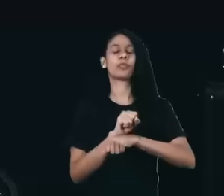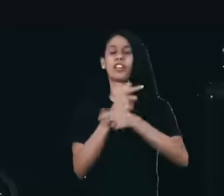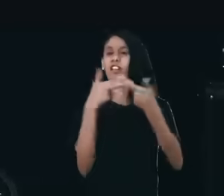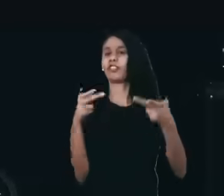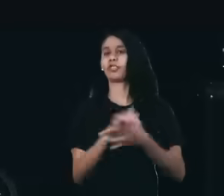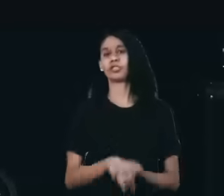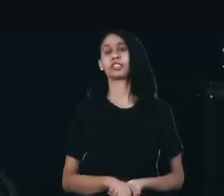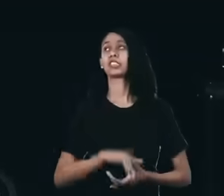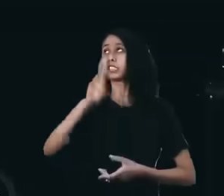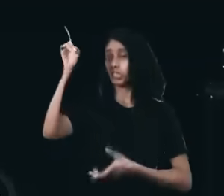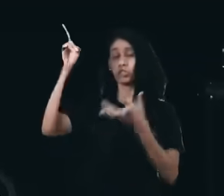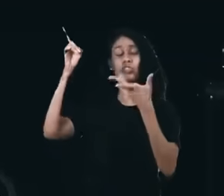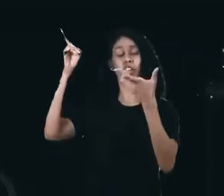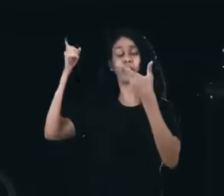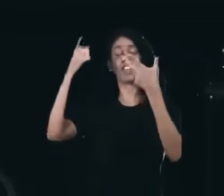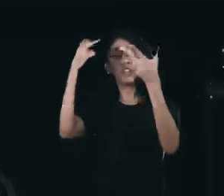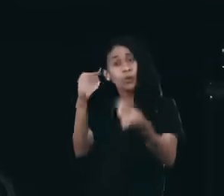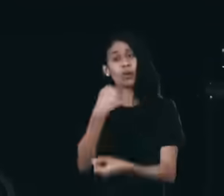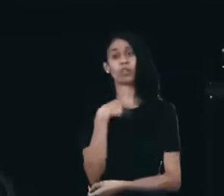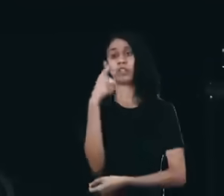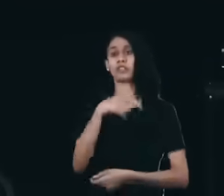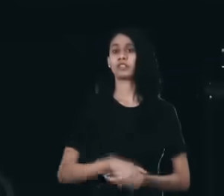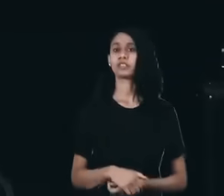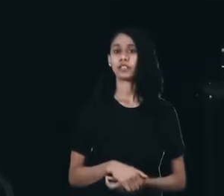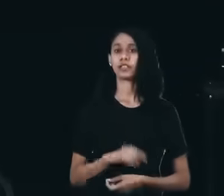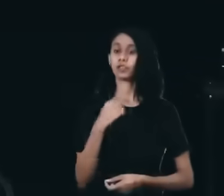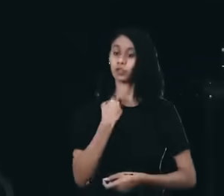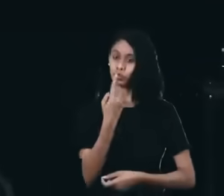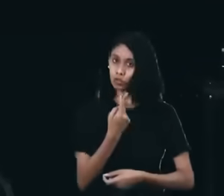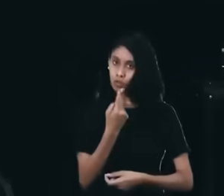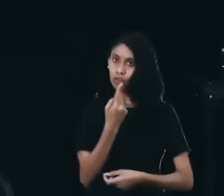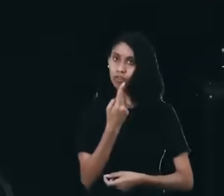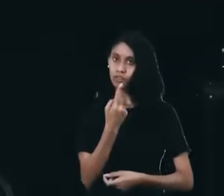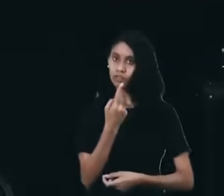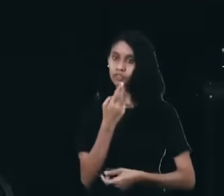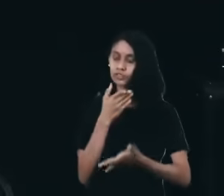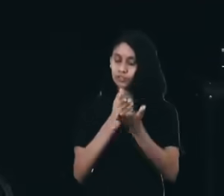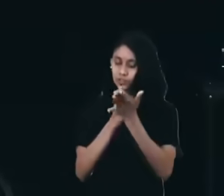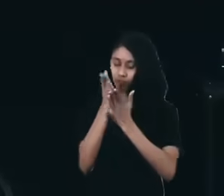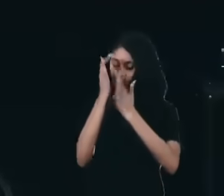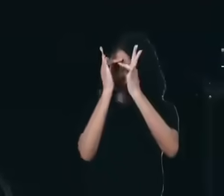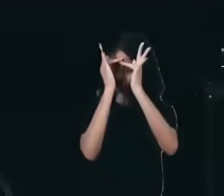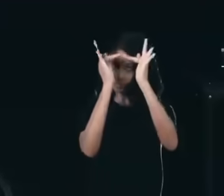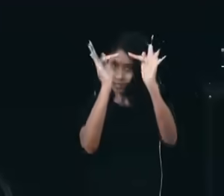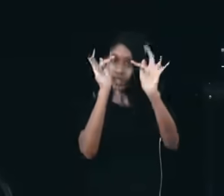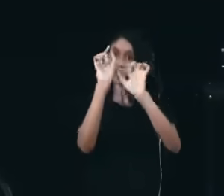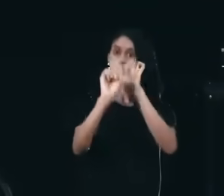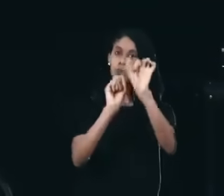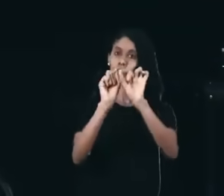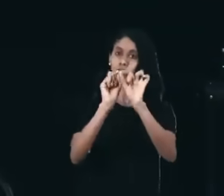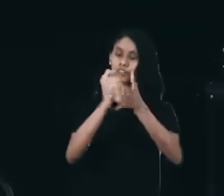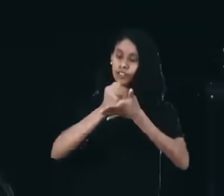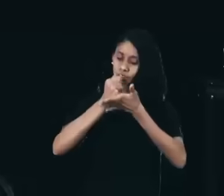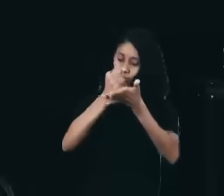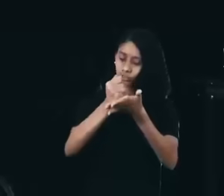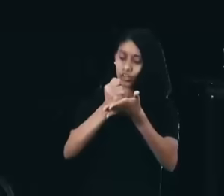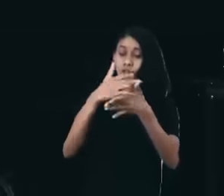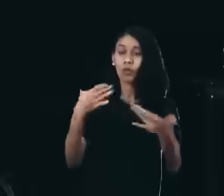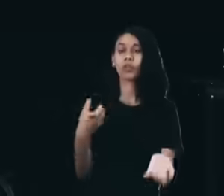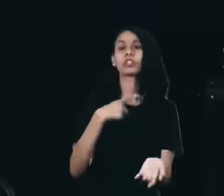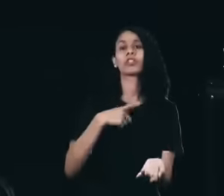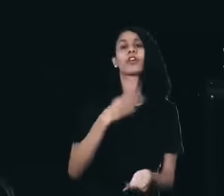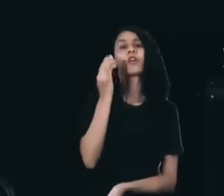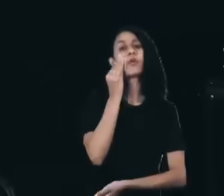é assim que Deus deseja que eu e você sejamos. Que nós nos achemos fiéis e generosas quando a oportunidade chegar na